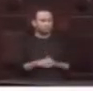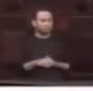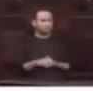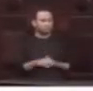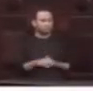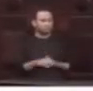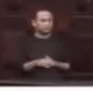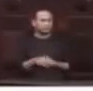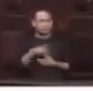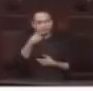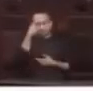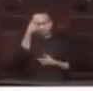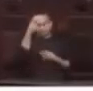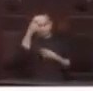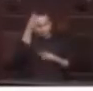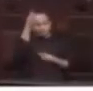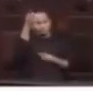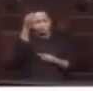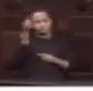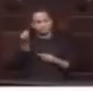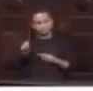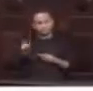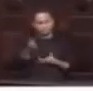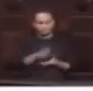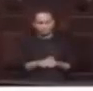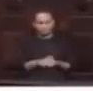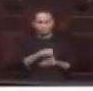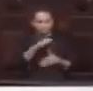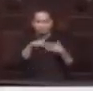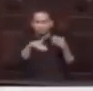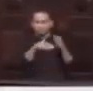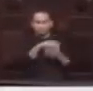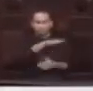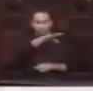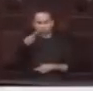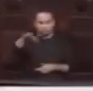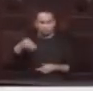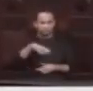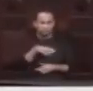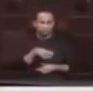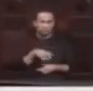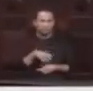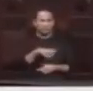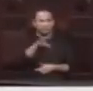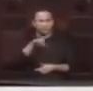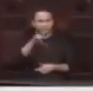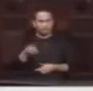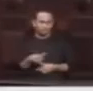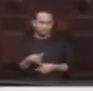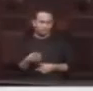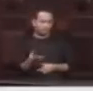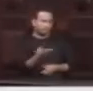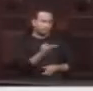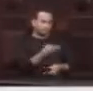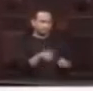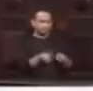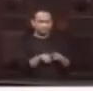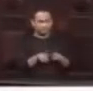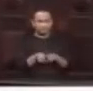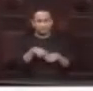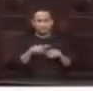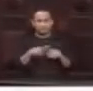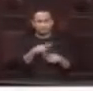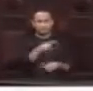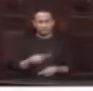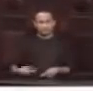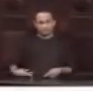de criatividade monumental. Vocês respondem não. Sempre. Vocês, presidente. Eu estou falando vocês, de quem comanda não, a casa justiça... e Vossa Excelência preside essa